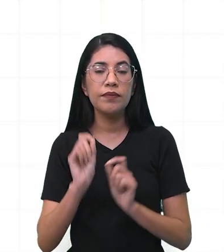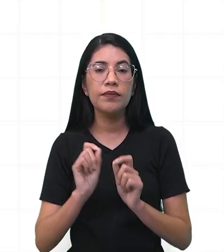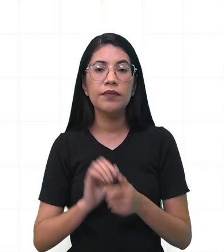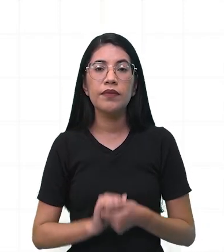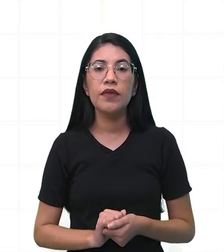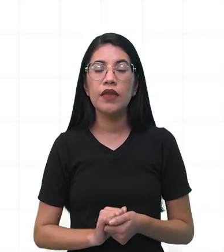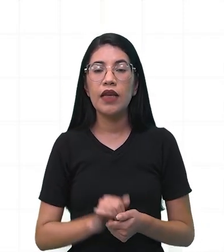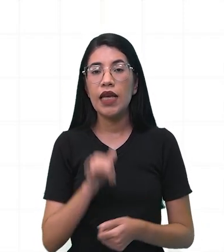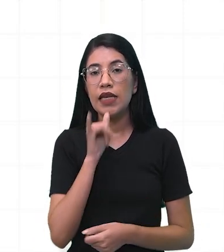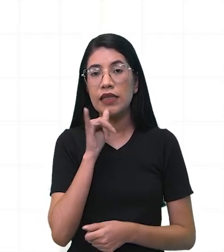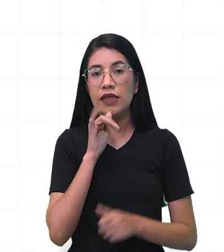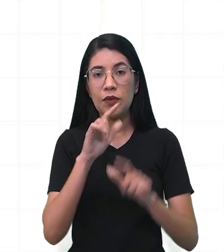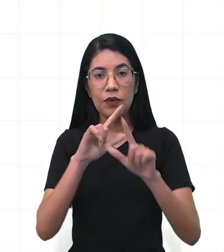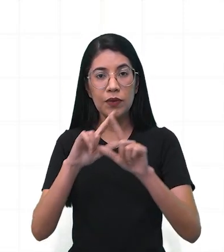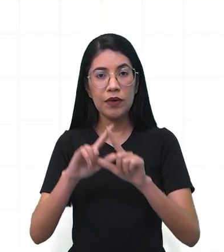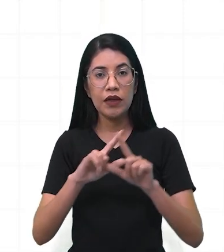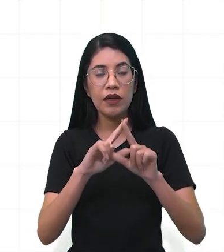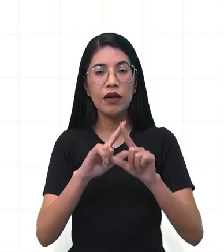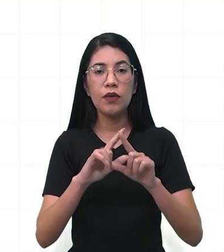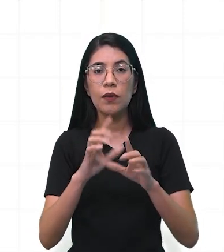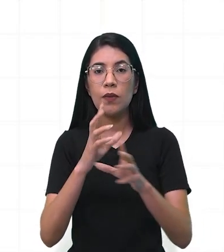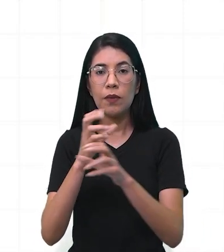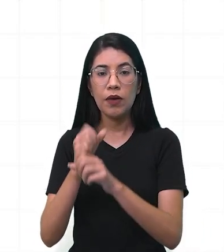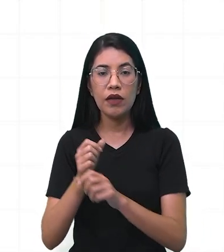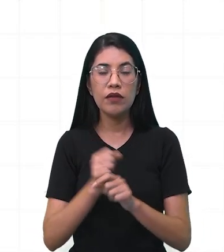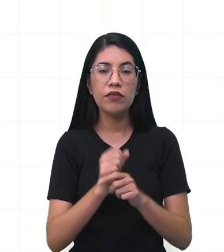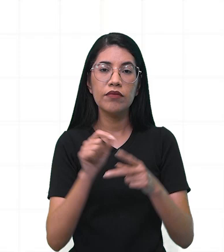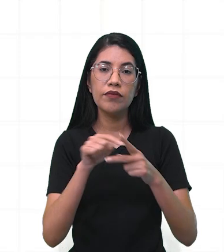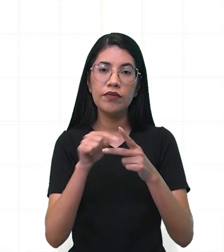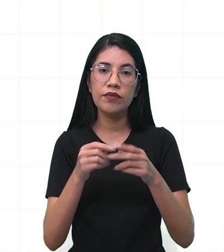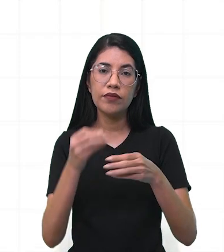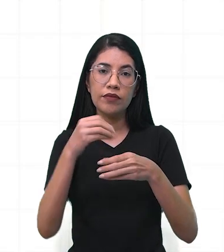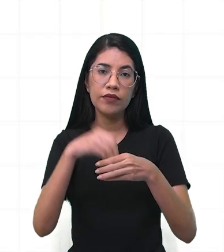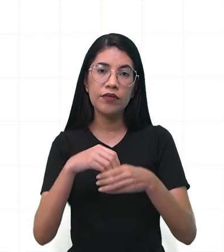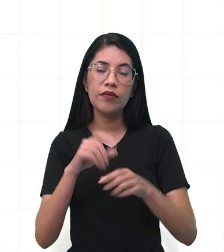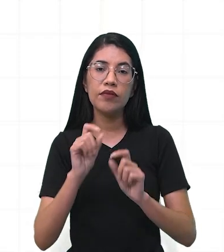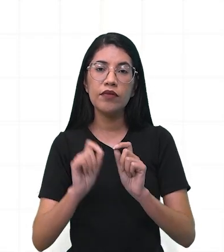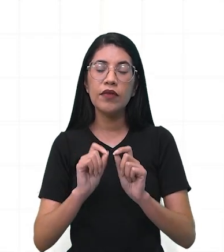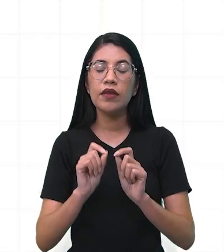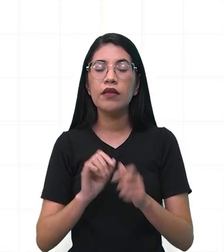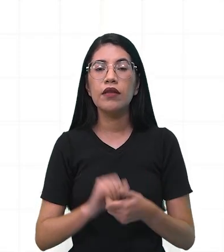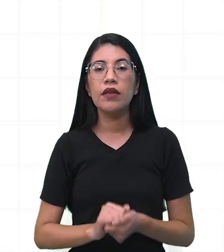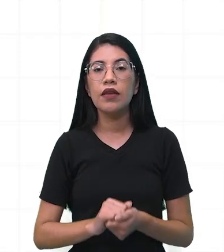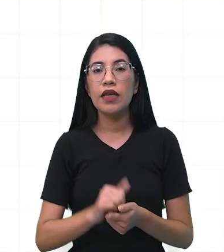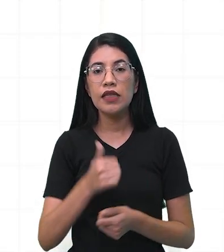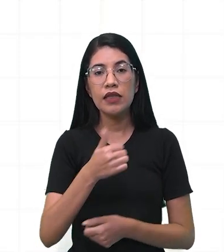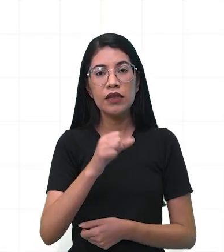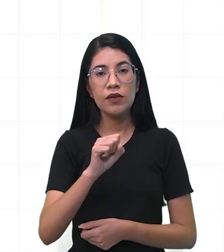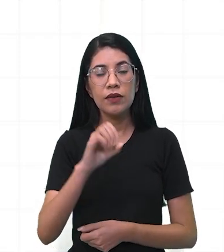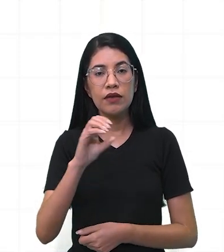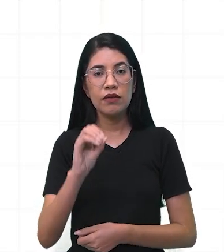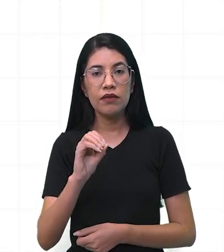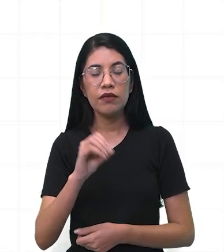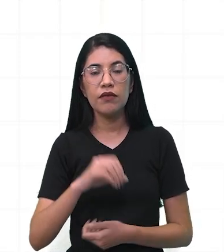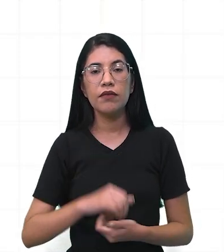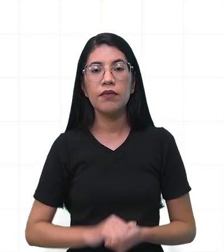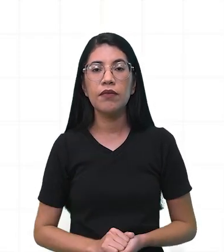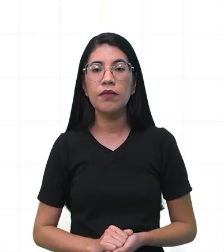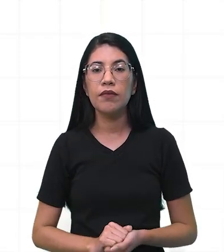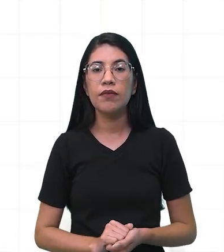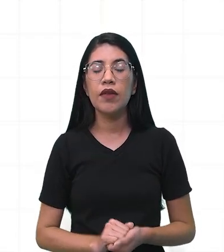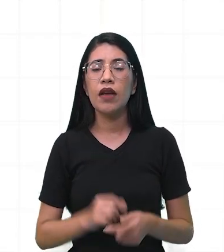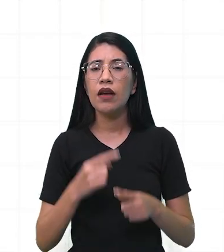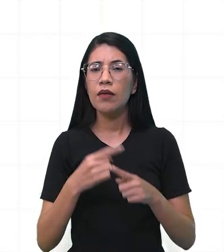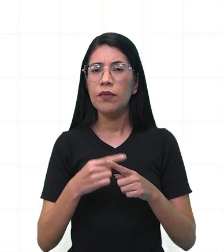um triângulo, a soma dos ângulos internos de um triângulo é igual a 180 graus. Por